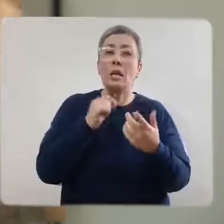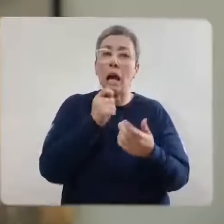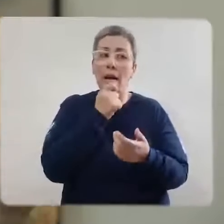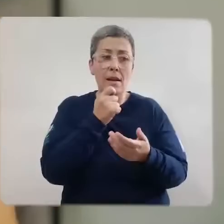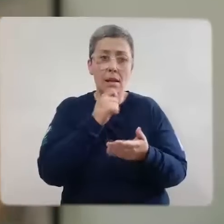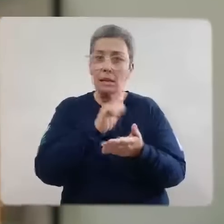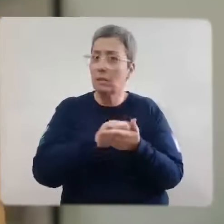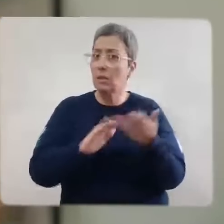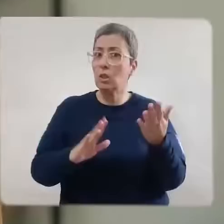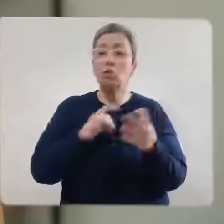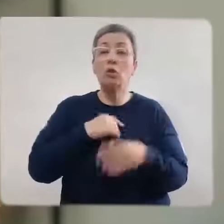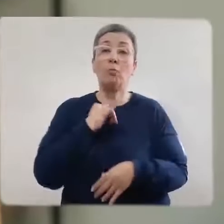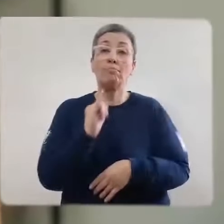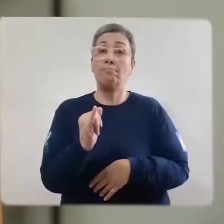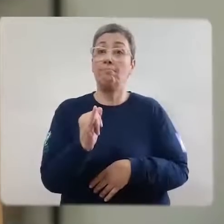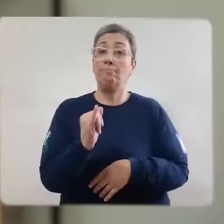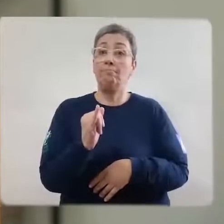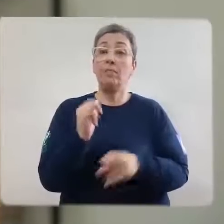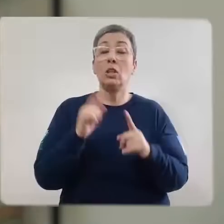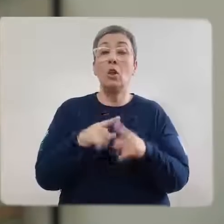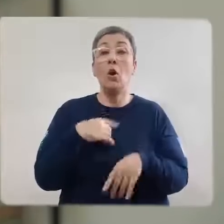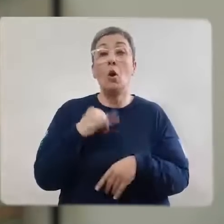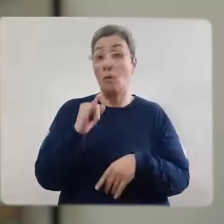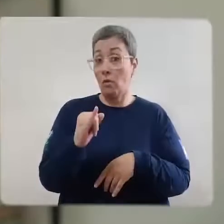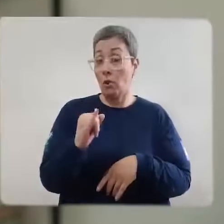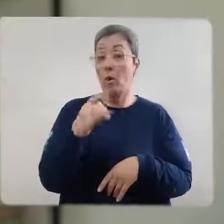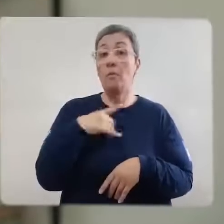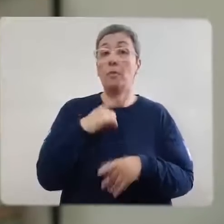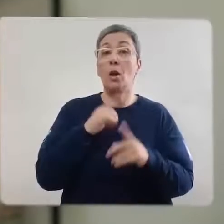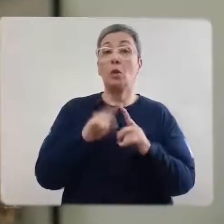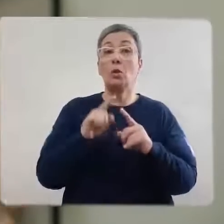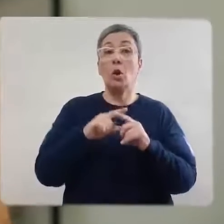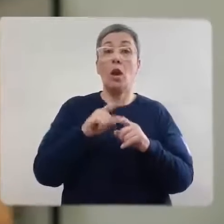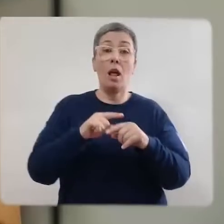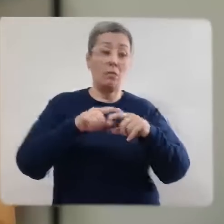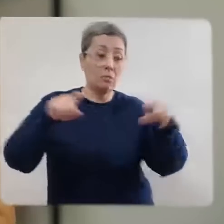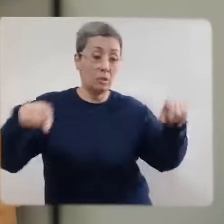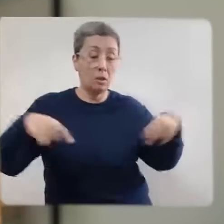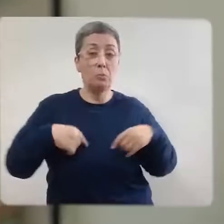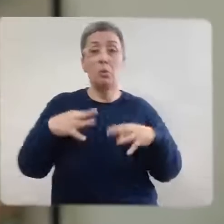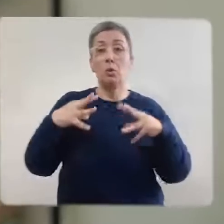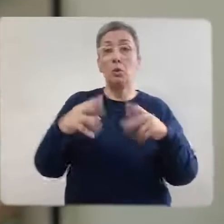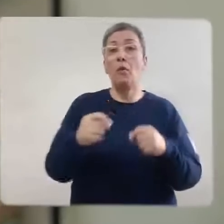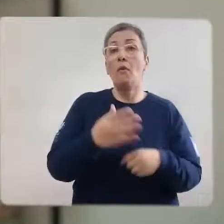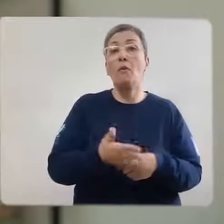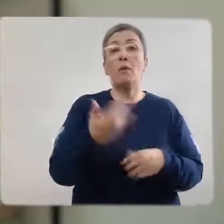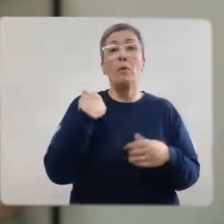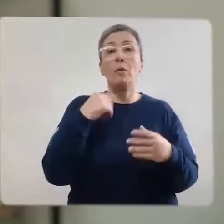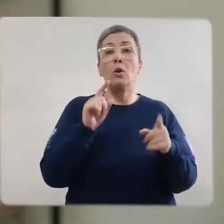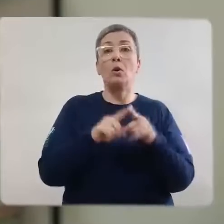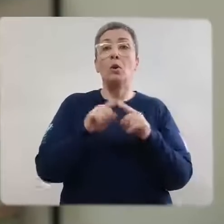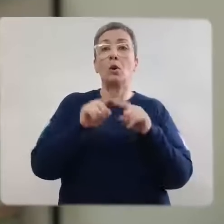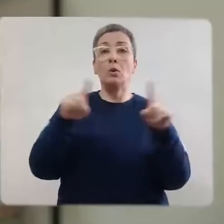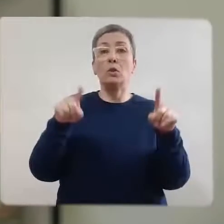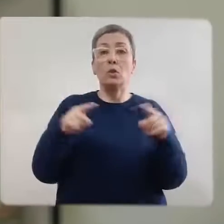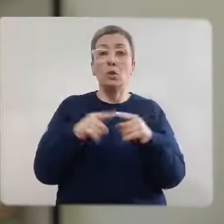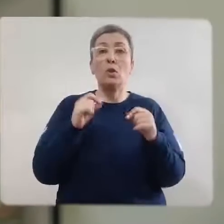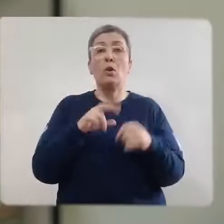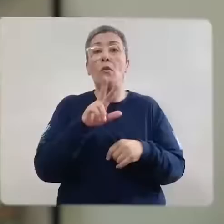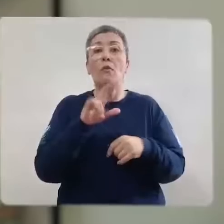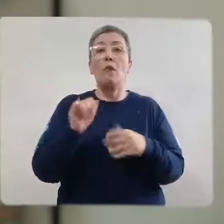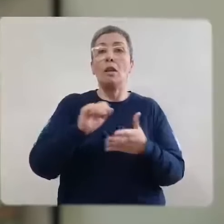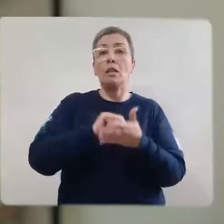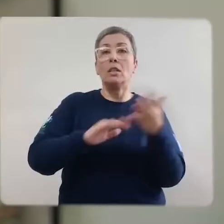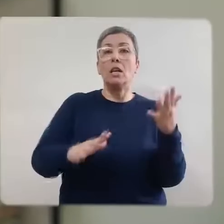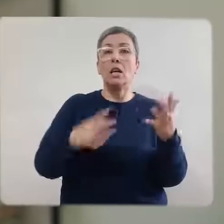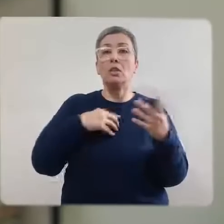dei a atividade ainda, eu só falei. Então eu disse assim, estou lá no pátio com todos, eu digo assim, pessoal, agora vamos para a sala que